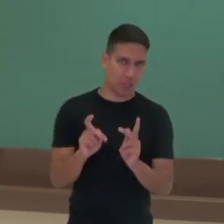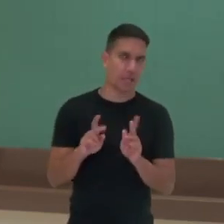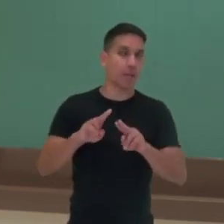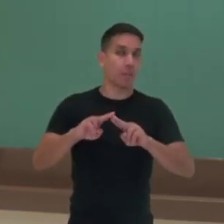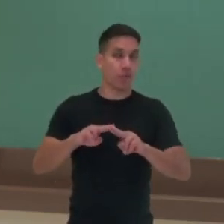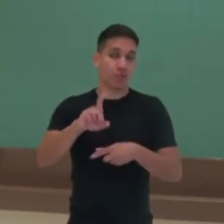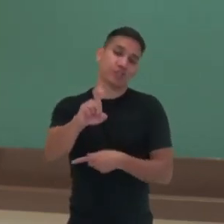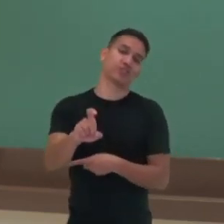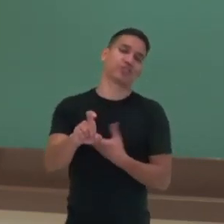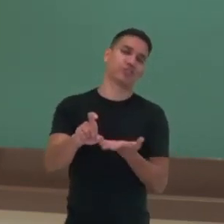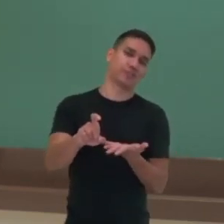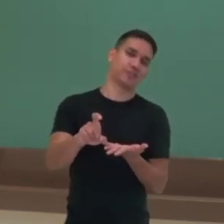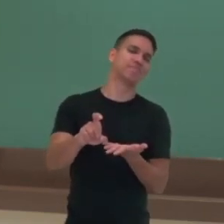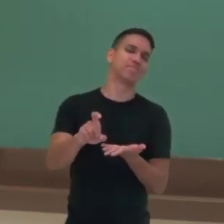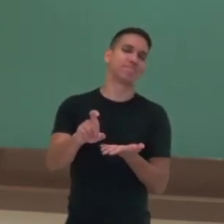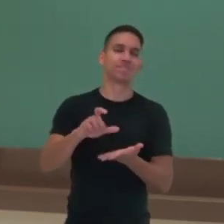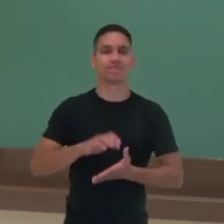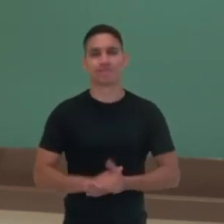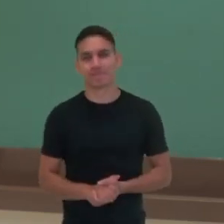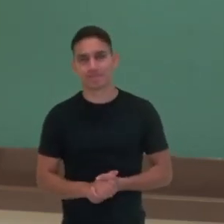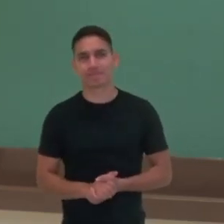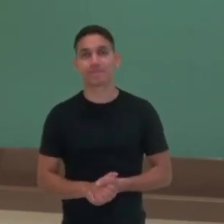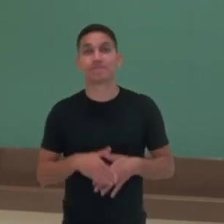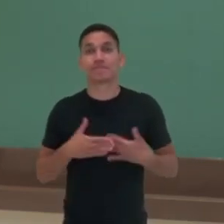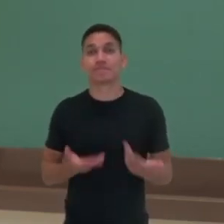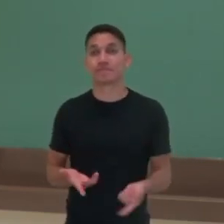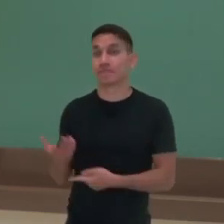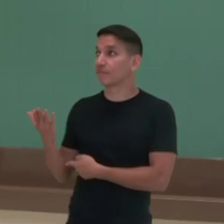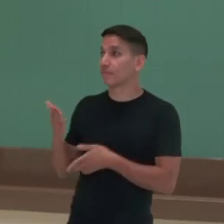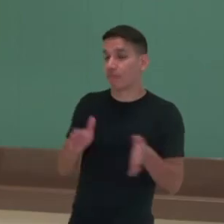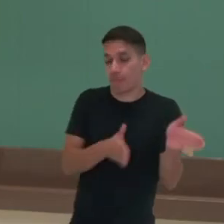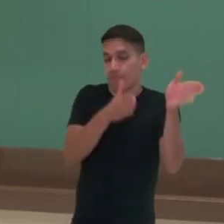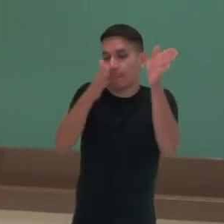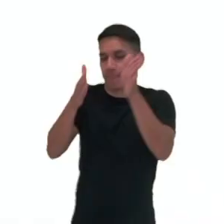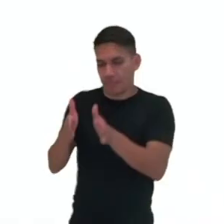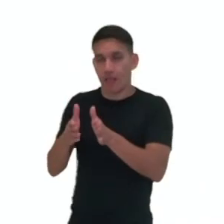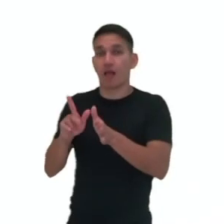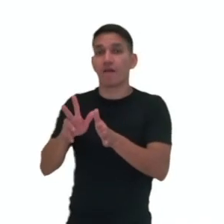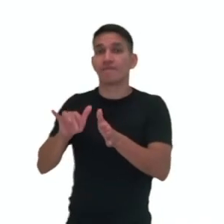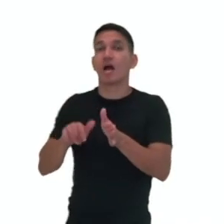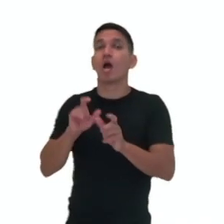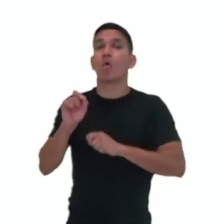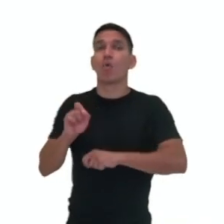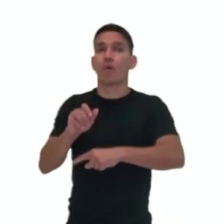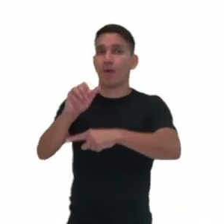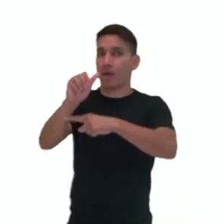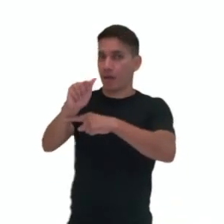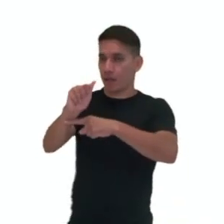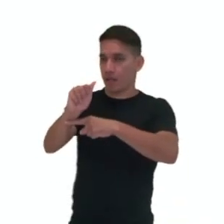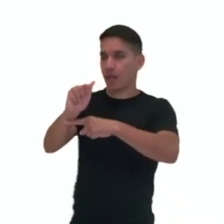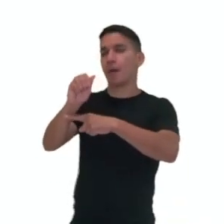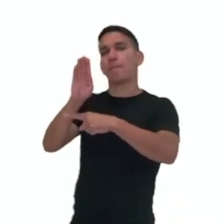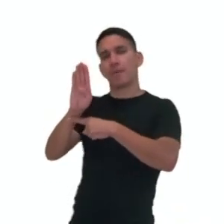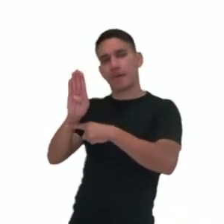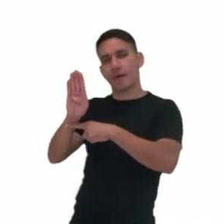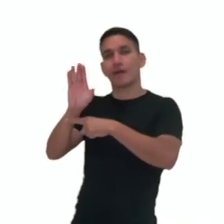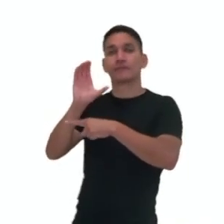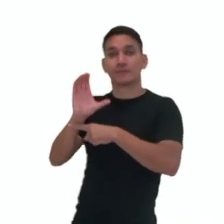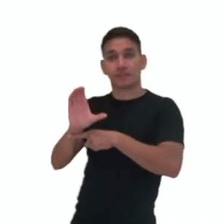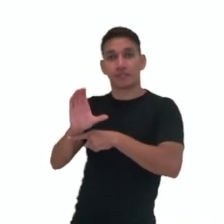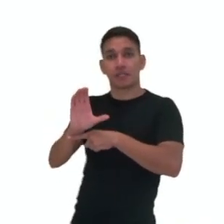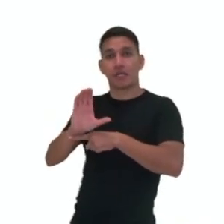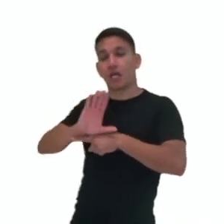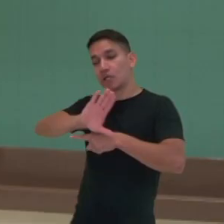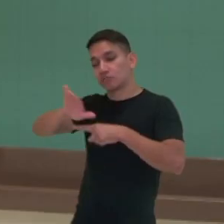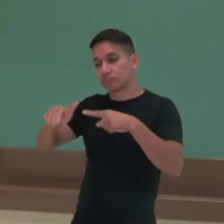nós vamos chamar de x. Então, na sequência, nós vamos isolar o valor de A, B e C em